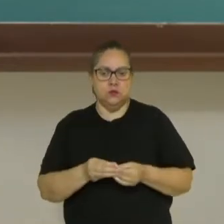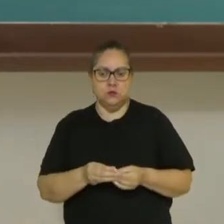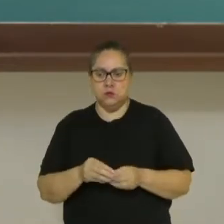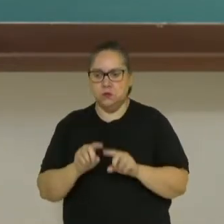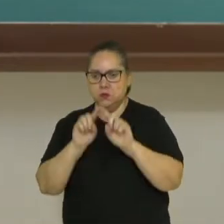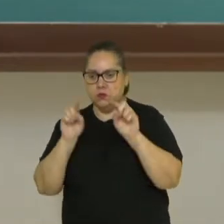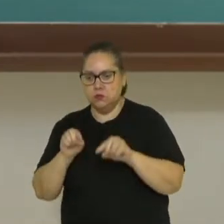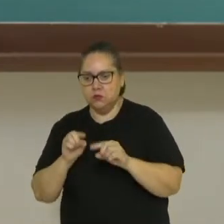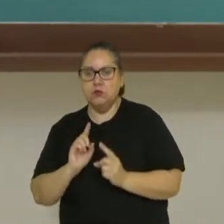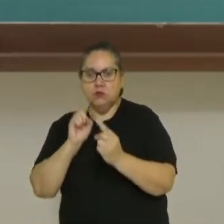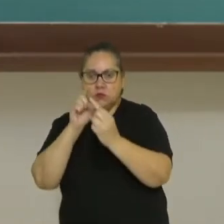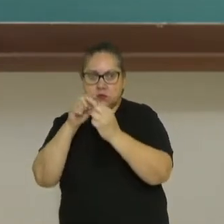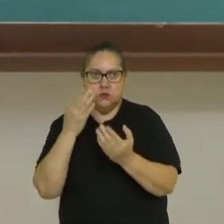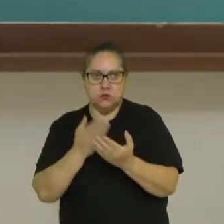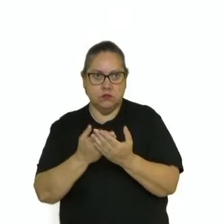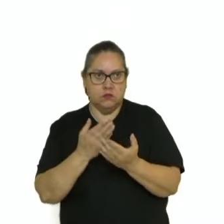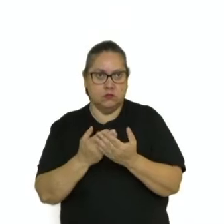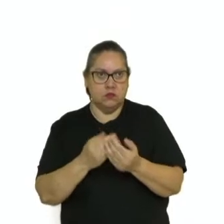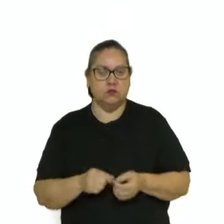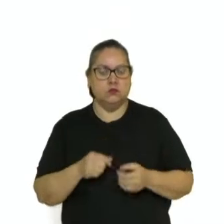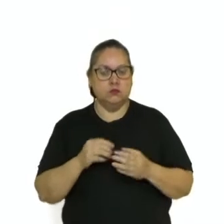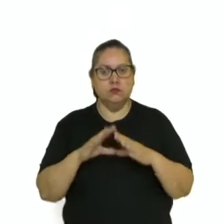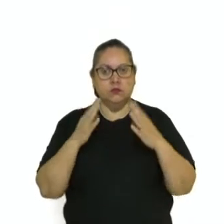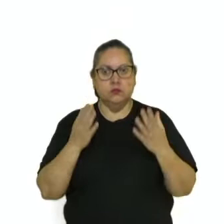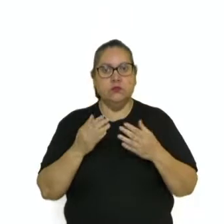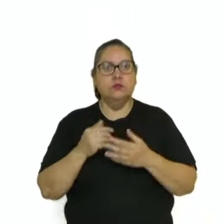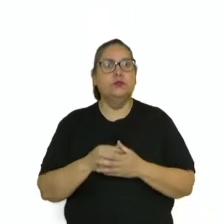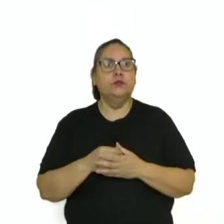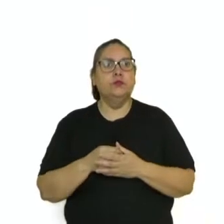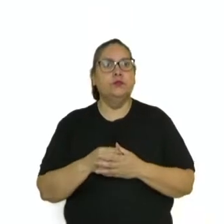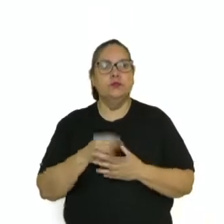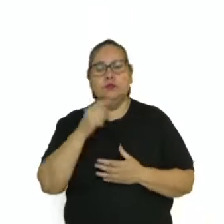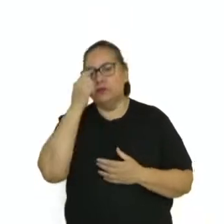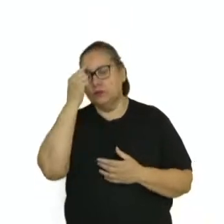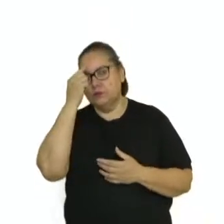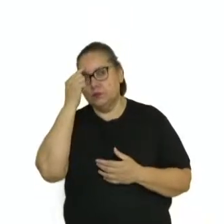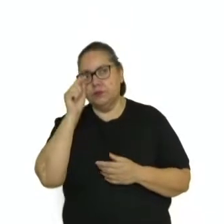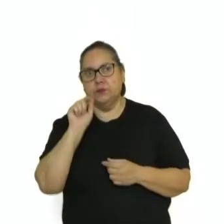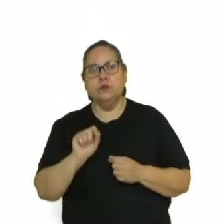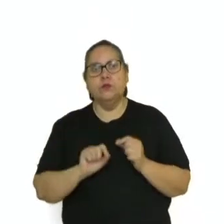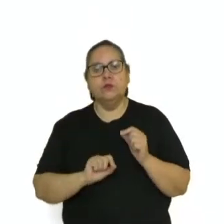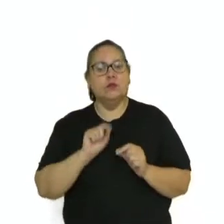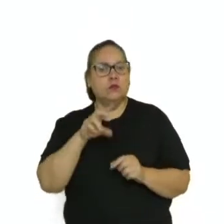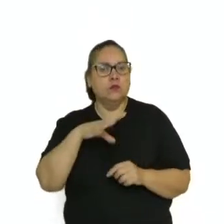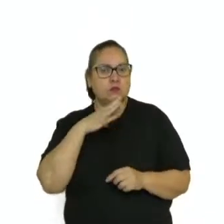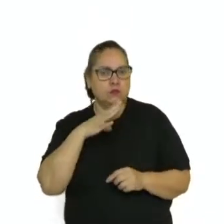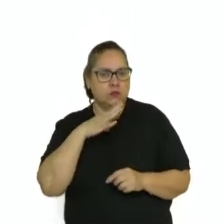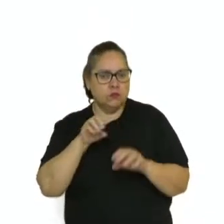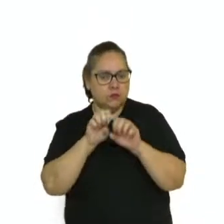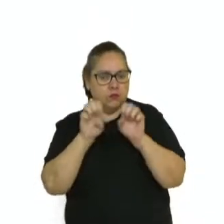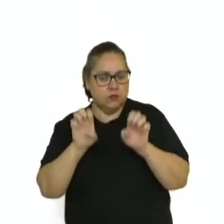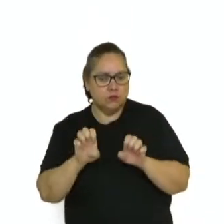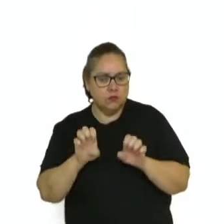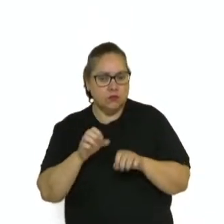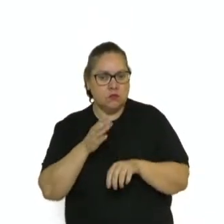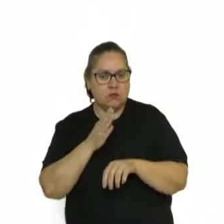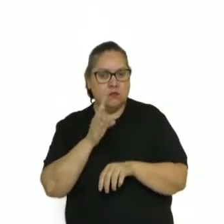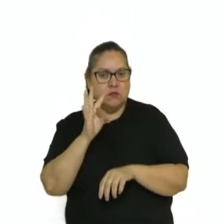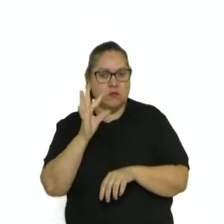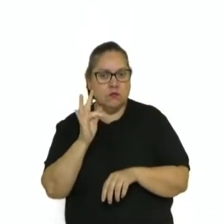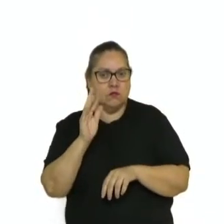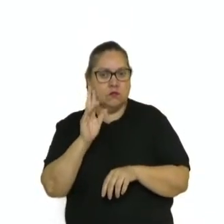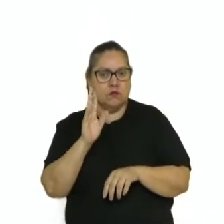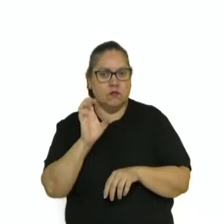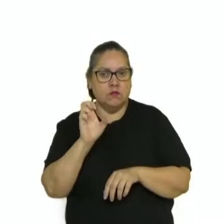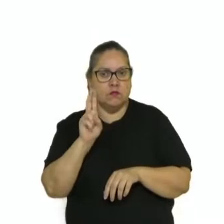É o objetivo da nossa aula. Então vamos lá. Refletindo aqui. Você conhece o sistema feudal e as suas